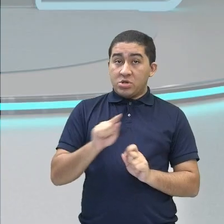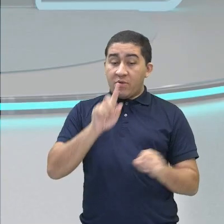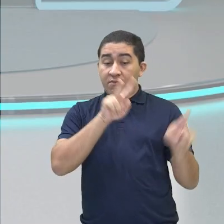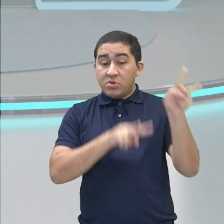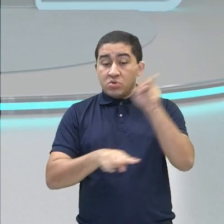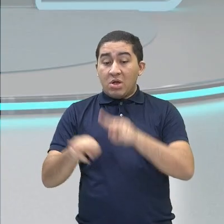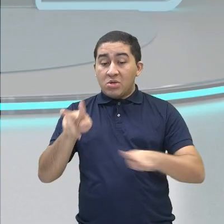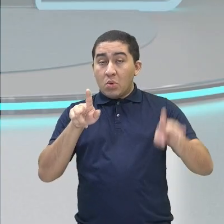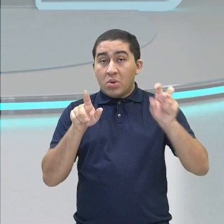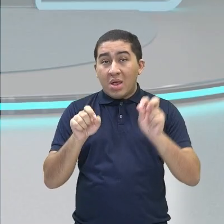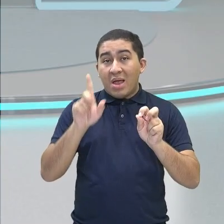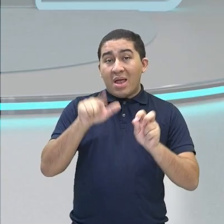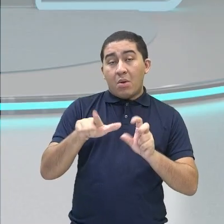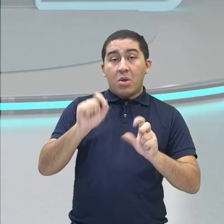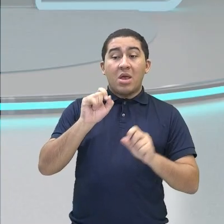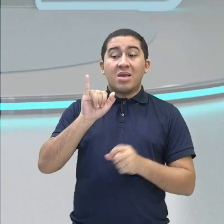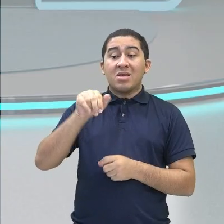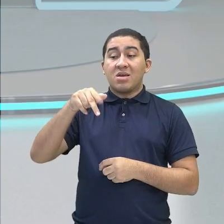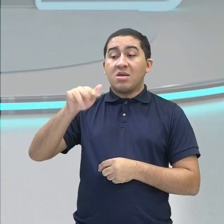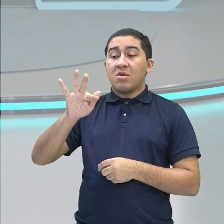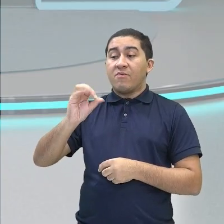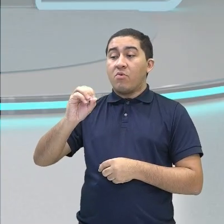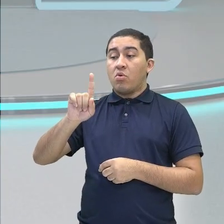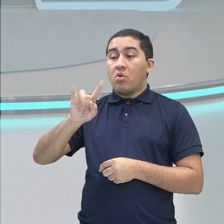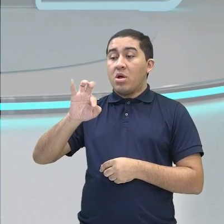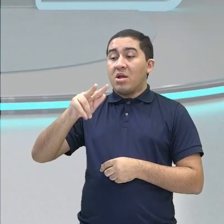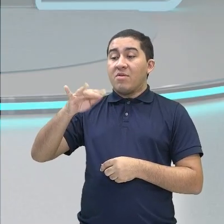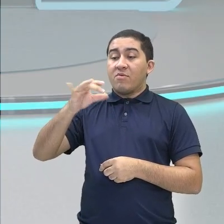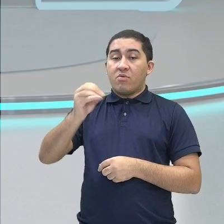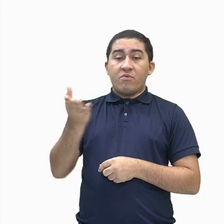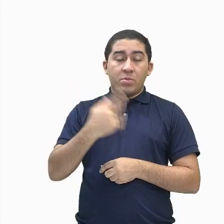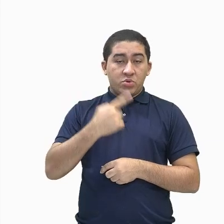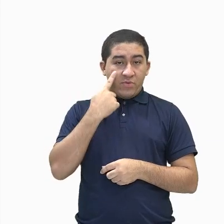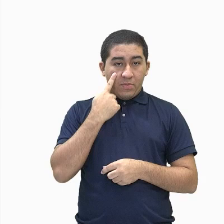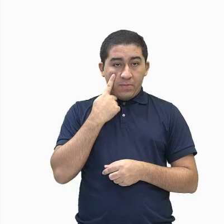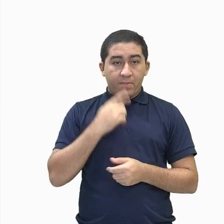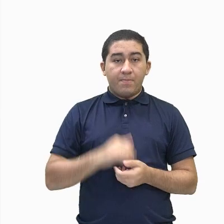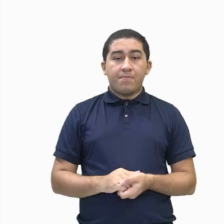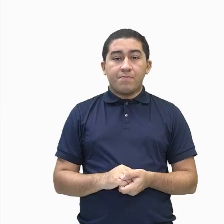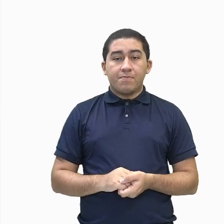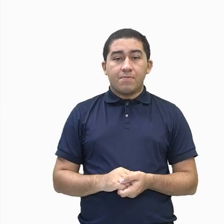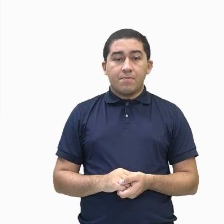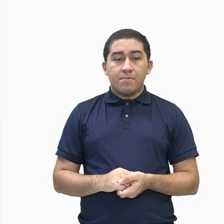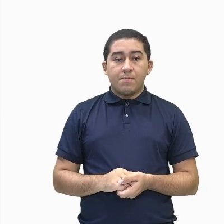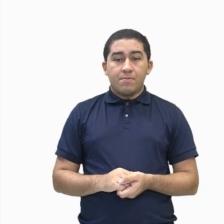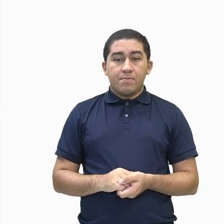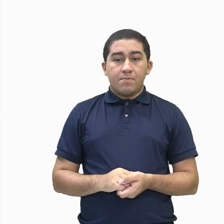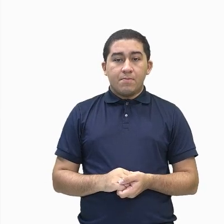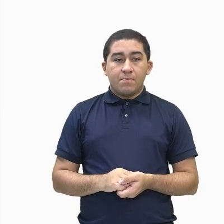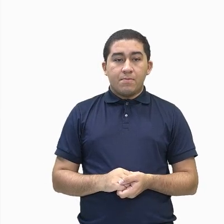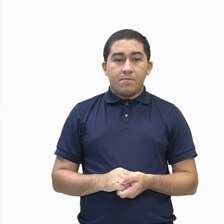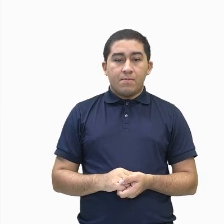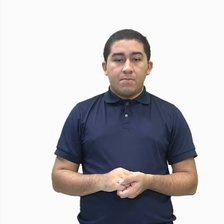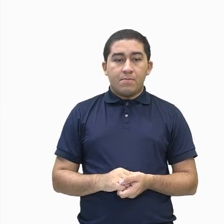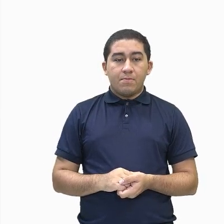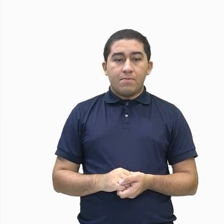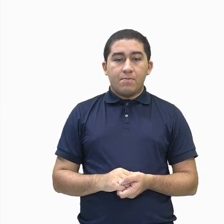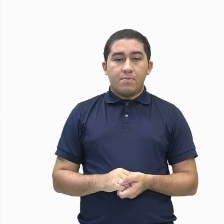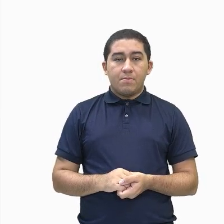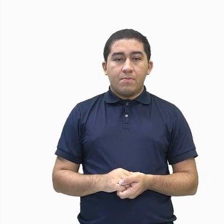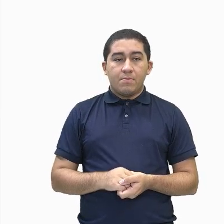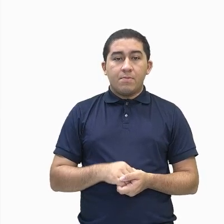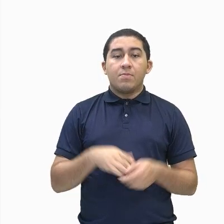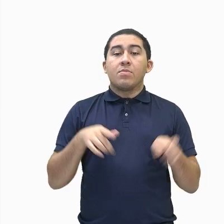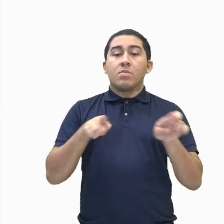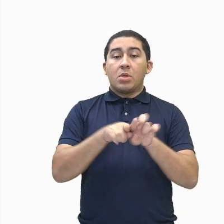então, foi um infográfico. Vamos entender melhor o que é um infográfico? Os infográficos, eles também